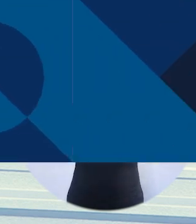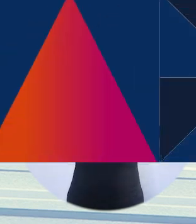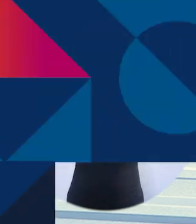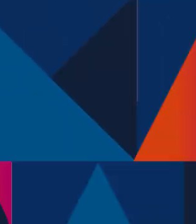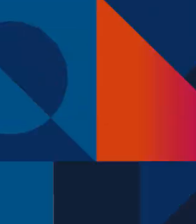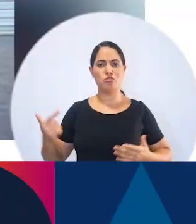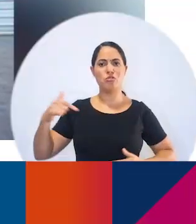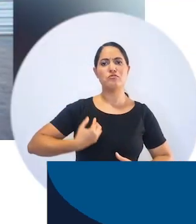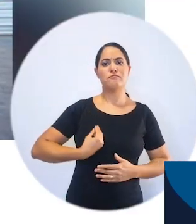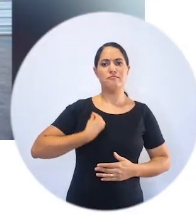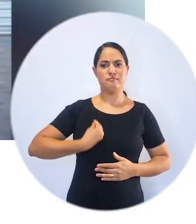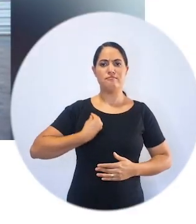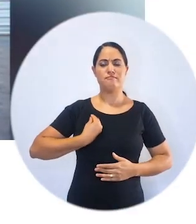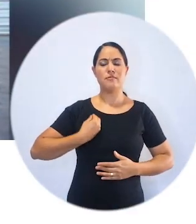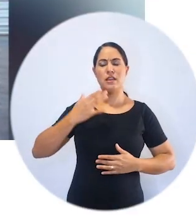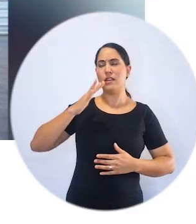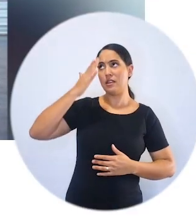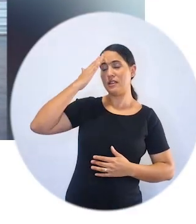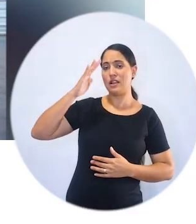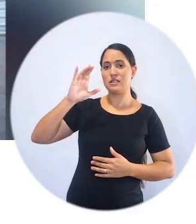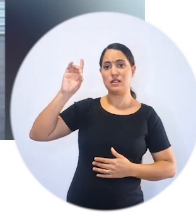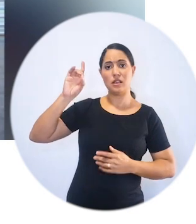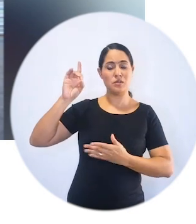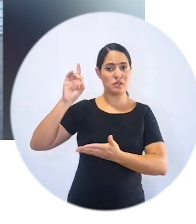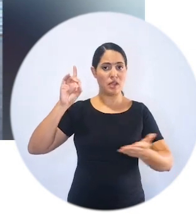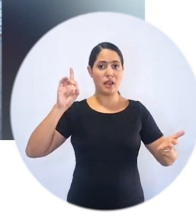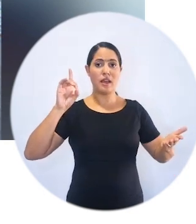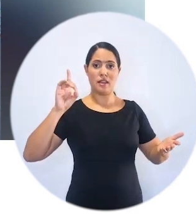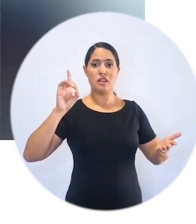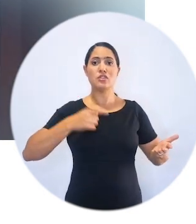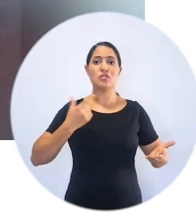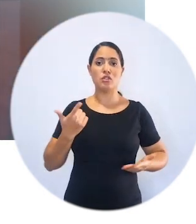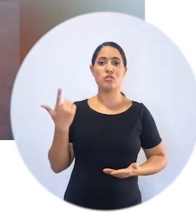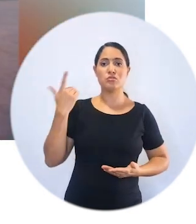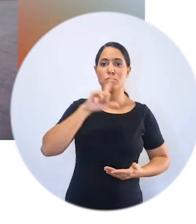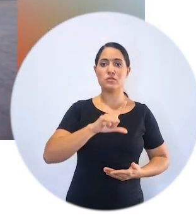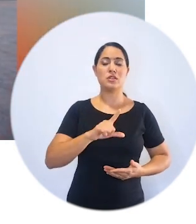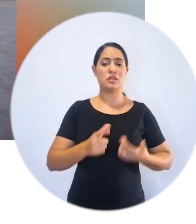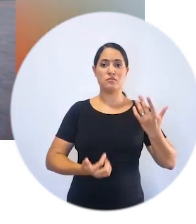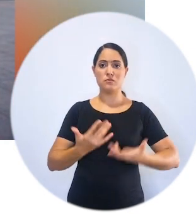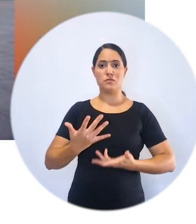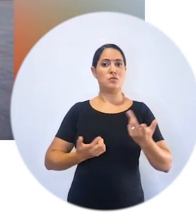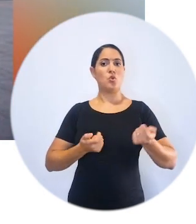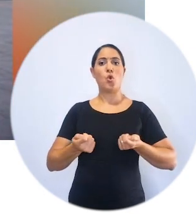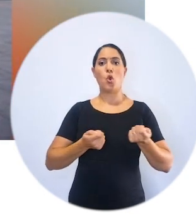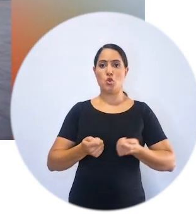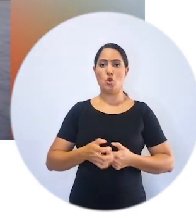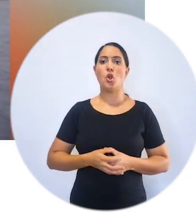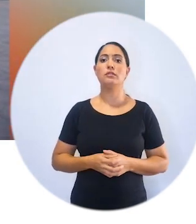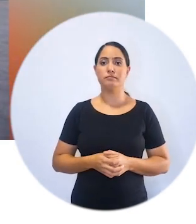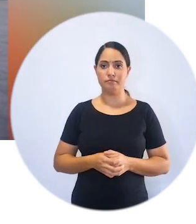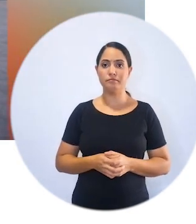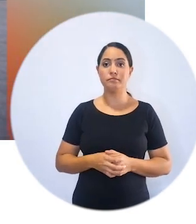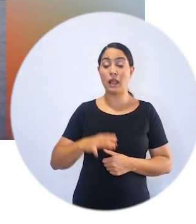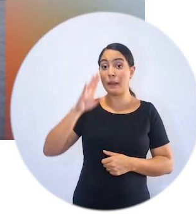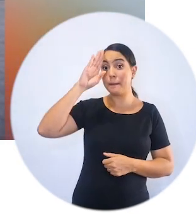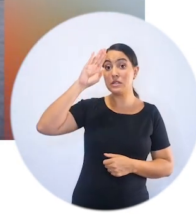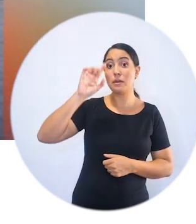ação destemida desses heróis, que hoje aqui estão, os danos foram apenas materiais e